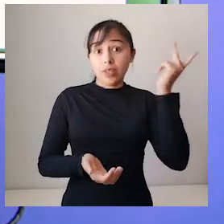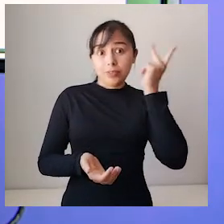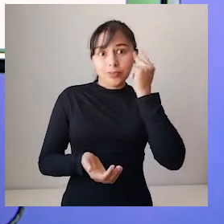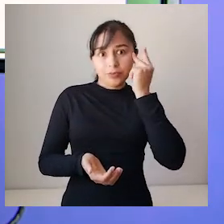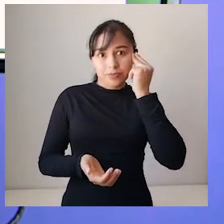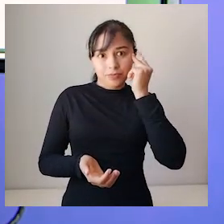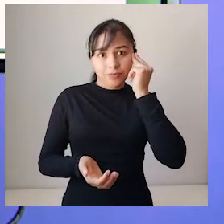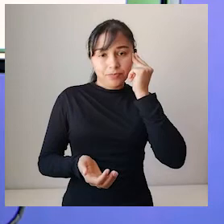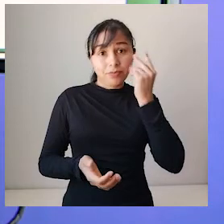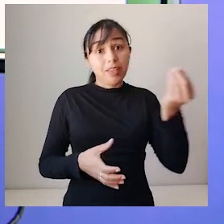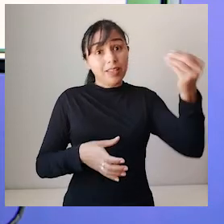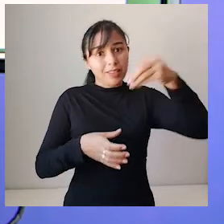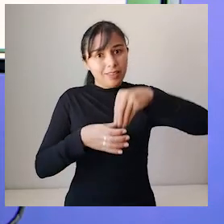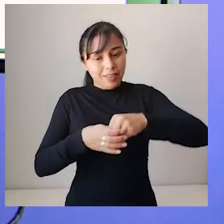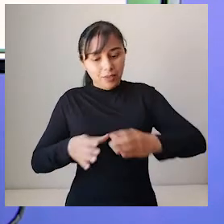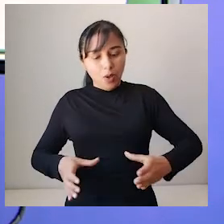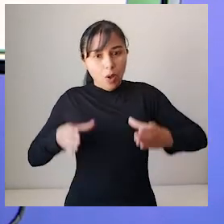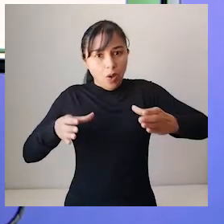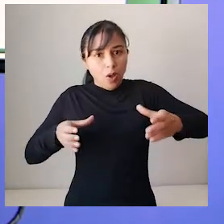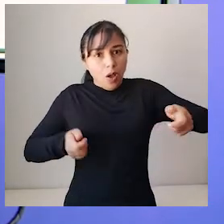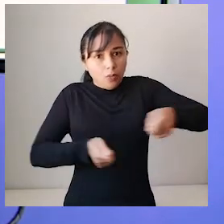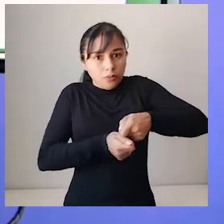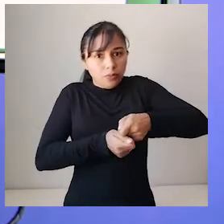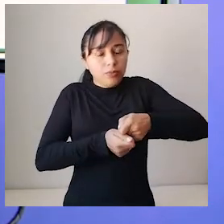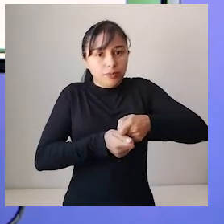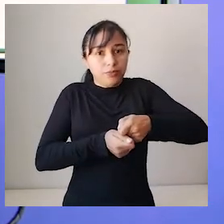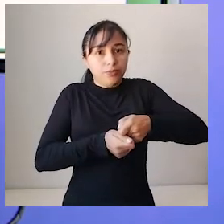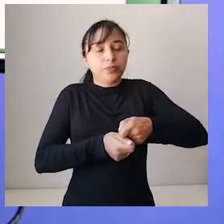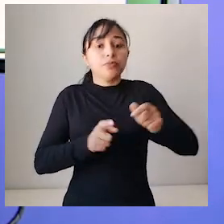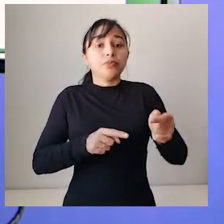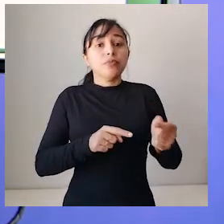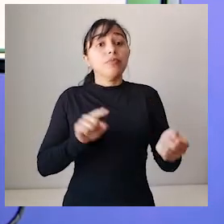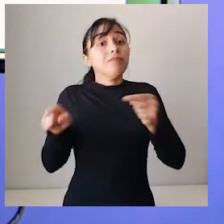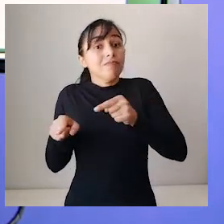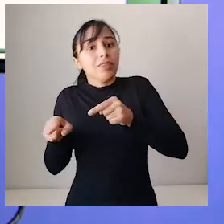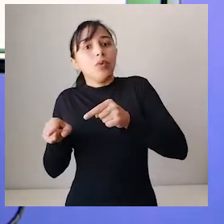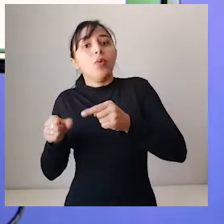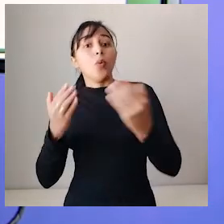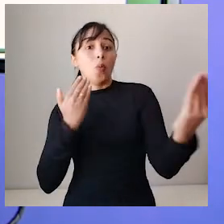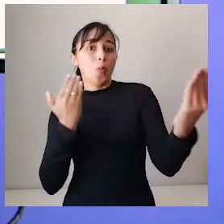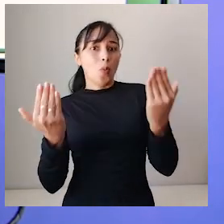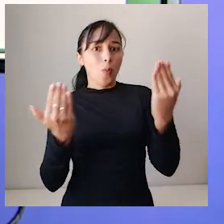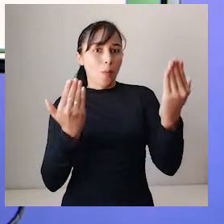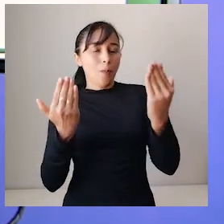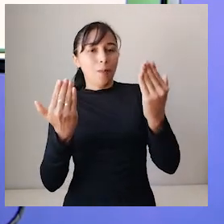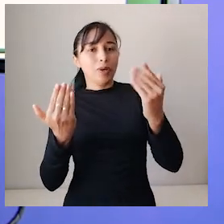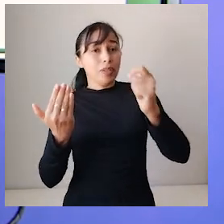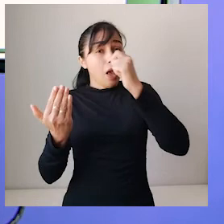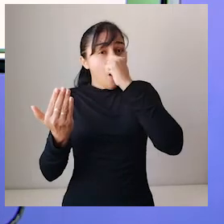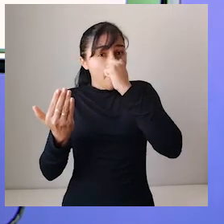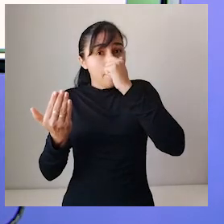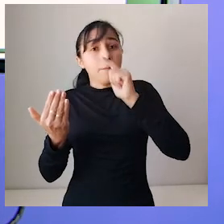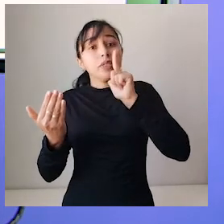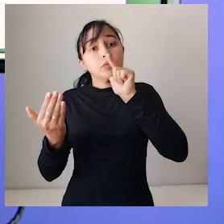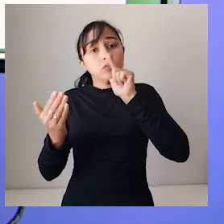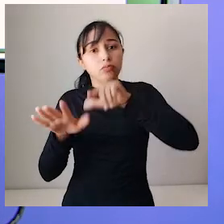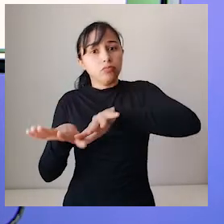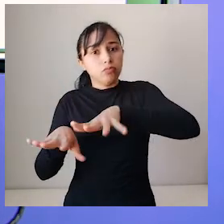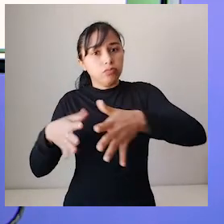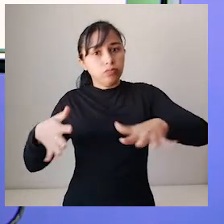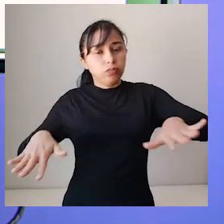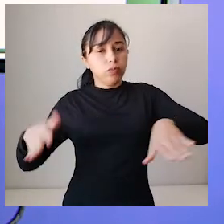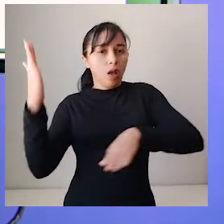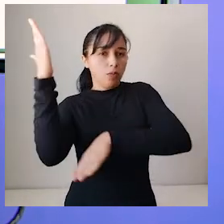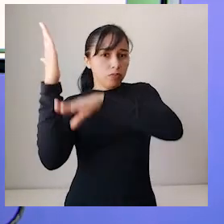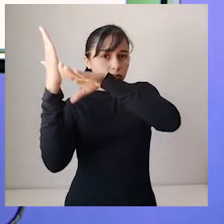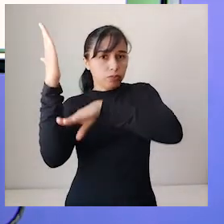Naturalmente, na pressão de 1 atm no nível do mar, a água tem seu ponto de ebulição